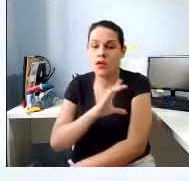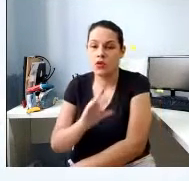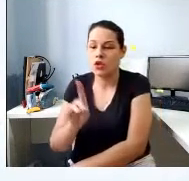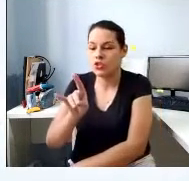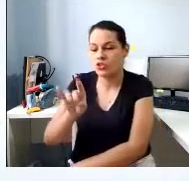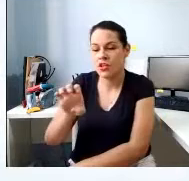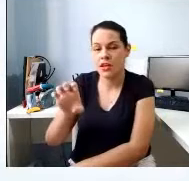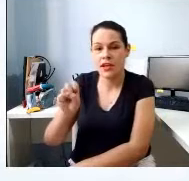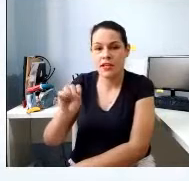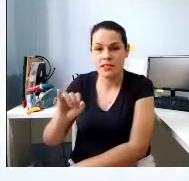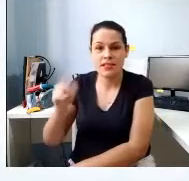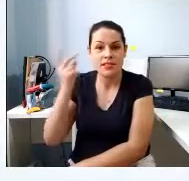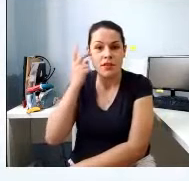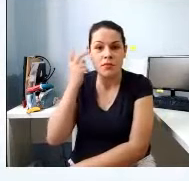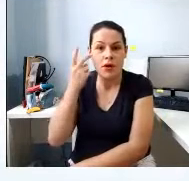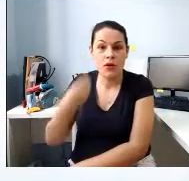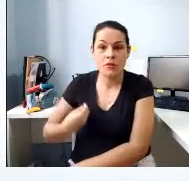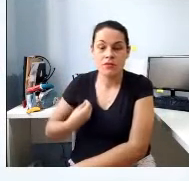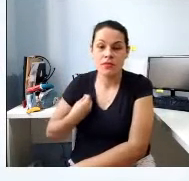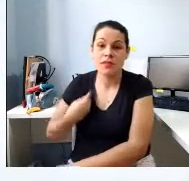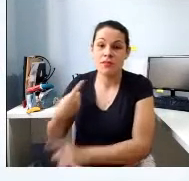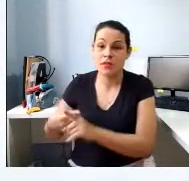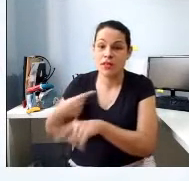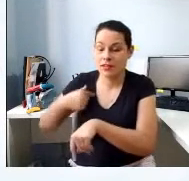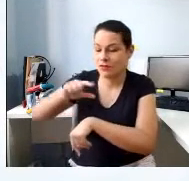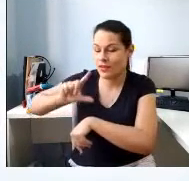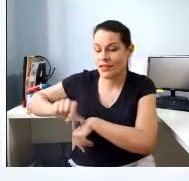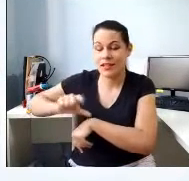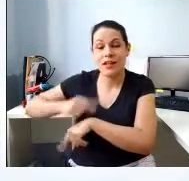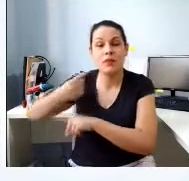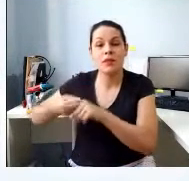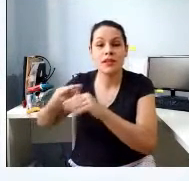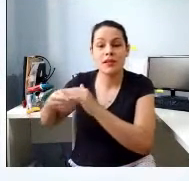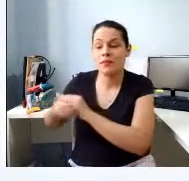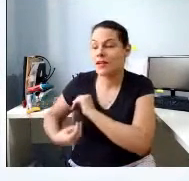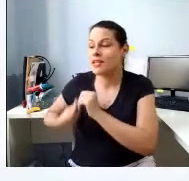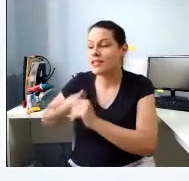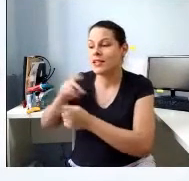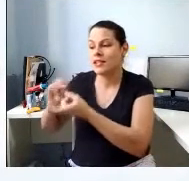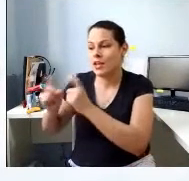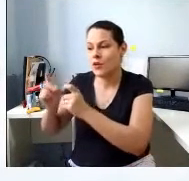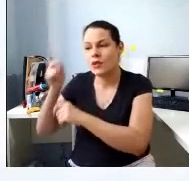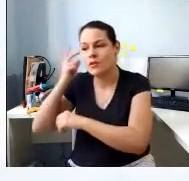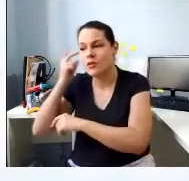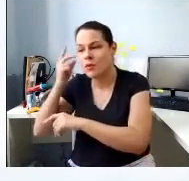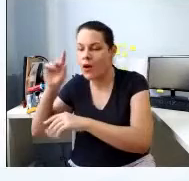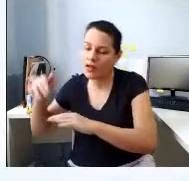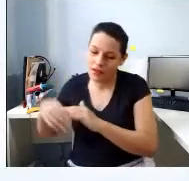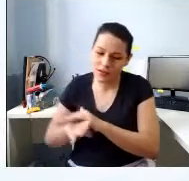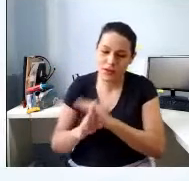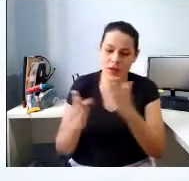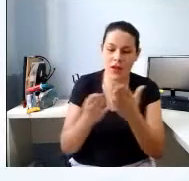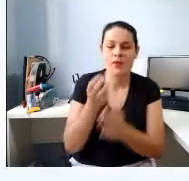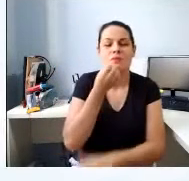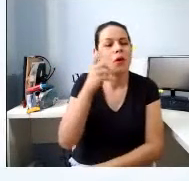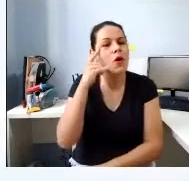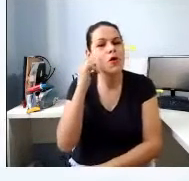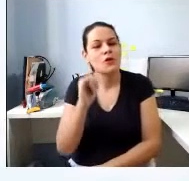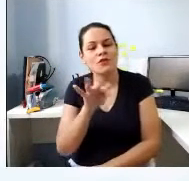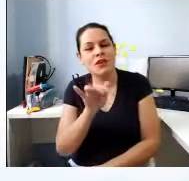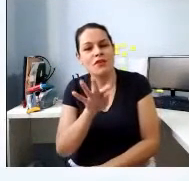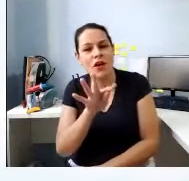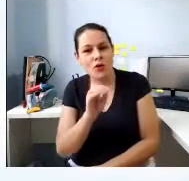não está aqui desde o primeiro momento, em função de uma reunião que ele estava terminando lá em São Paulo. Bom dia, tudo bem com você, Fausto?